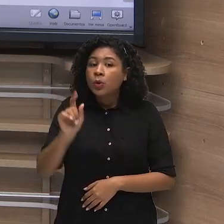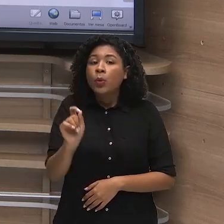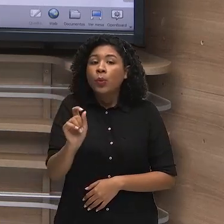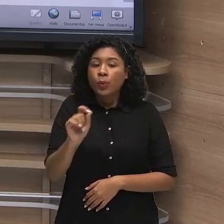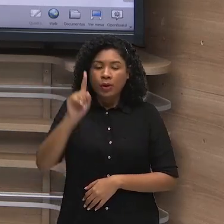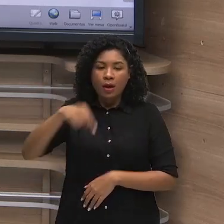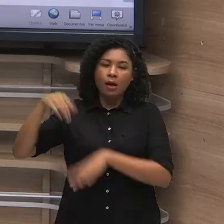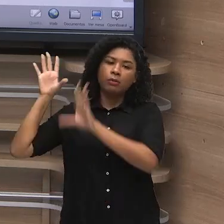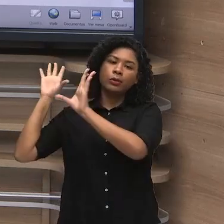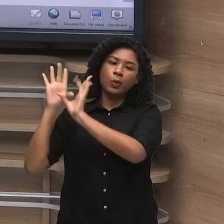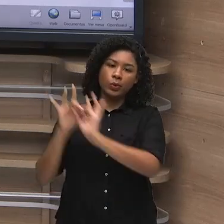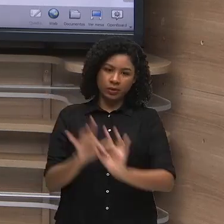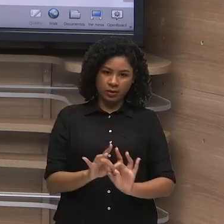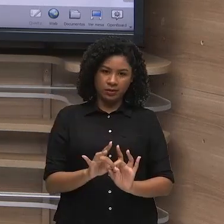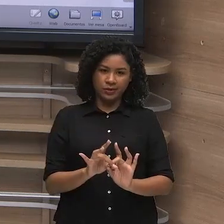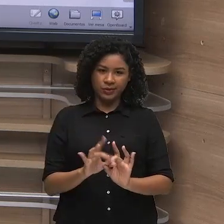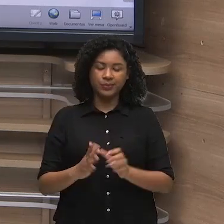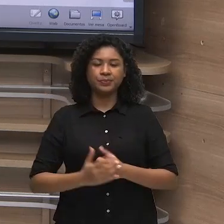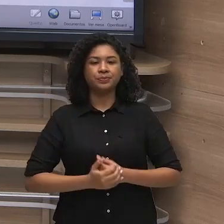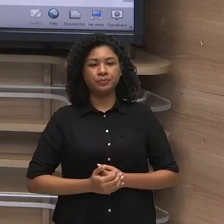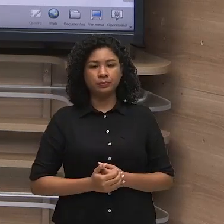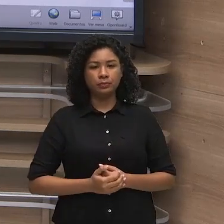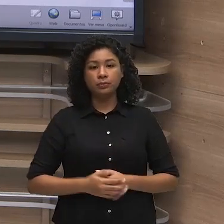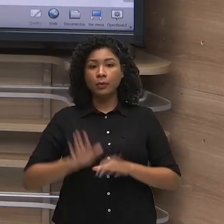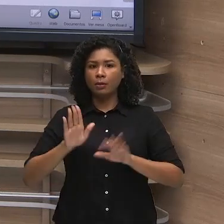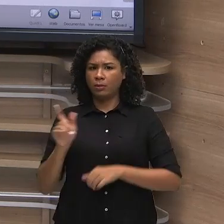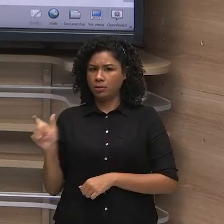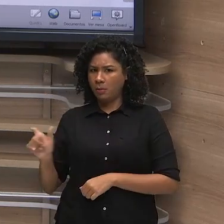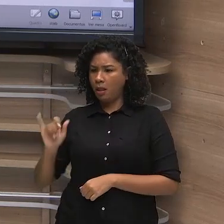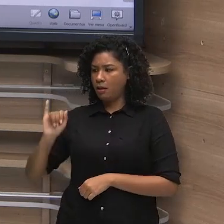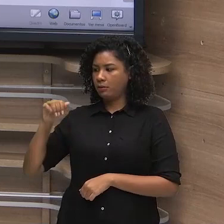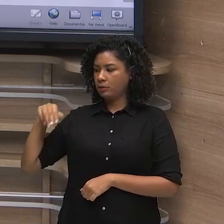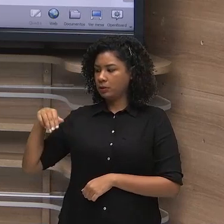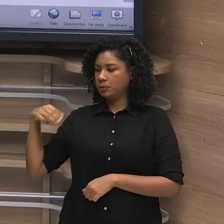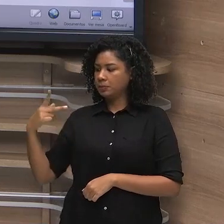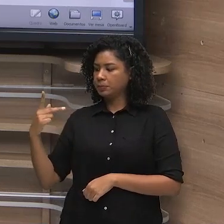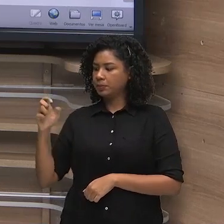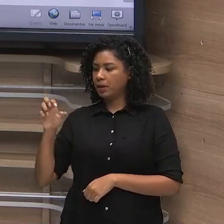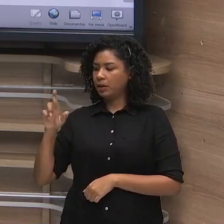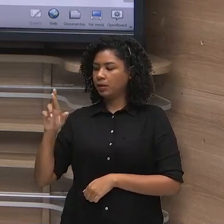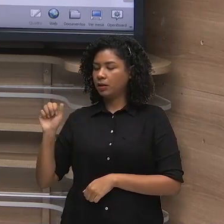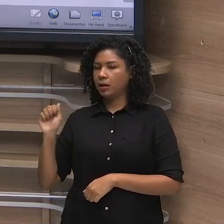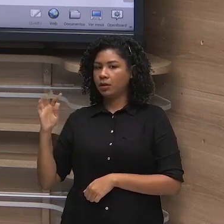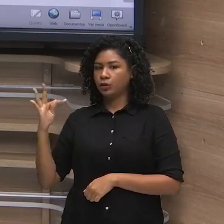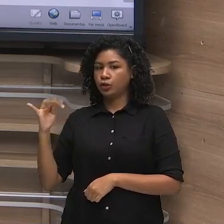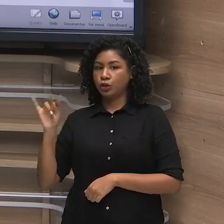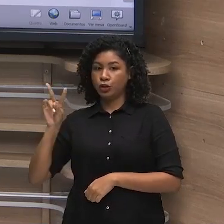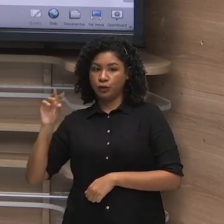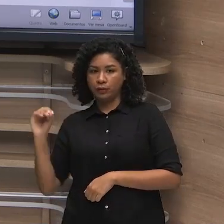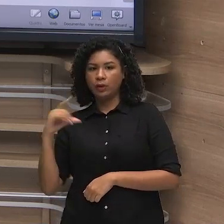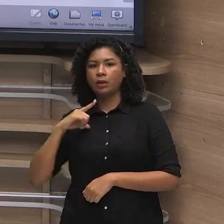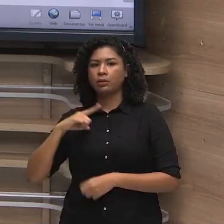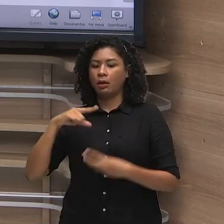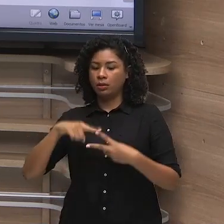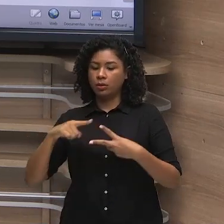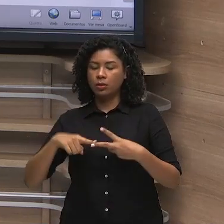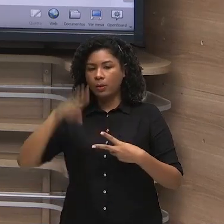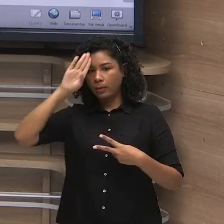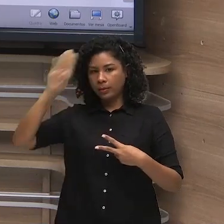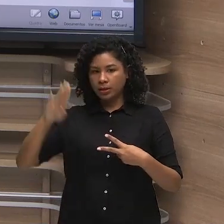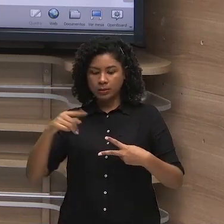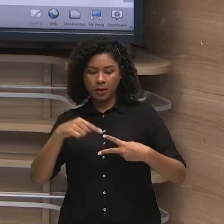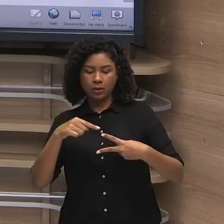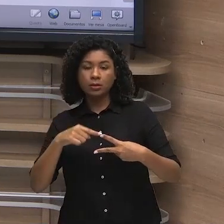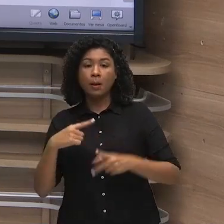o tempo do imperativo. E o imperativo tem duas formas. Ou ele é o negativo, ou ele é o afirmativo,